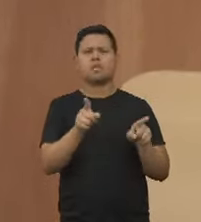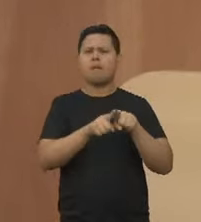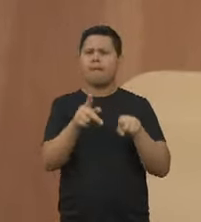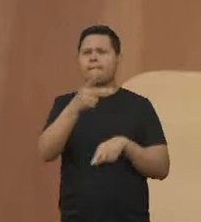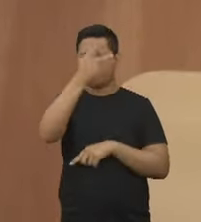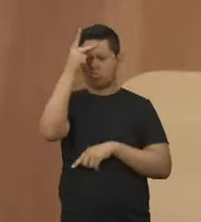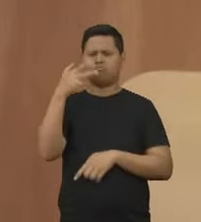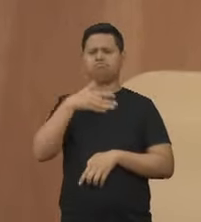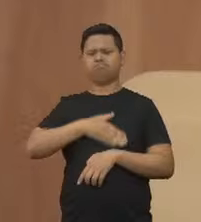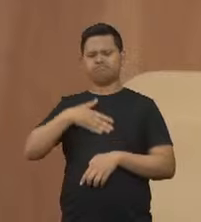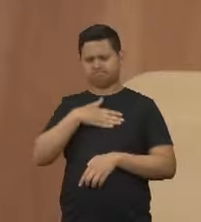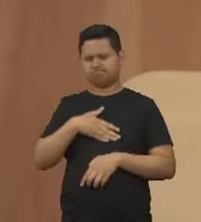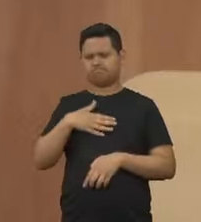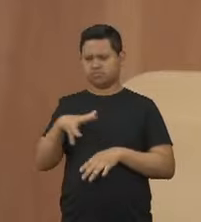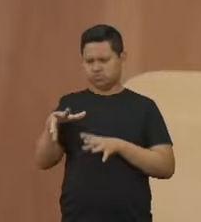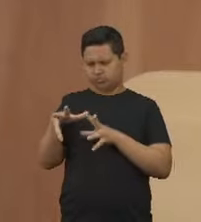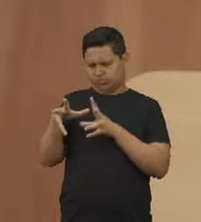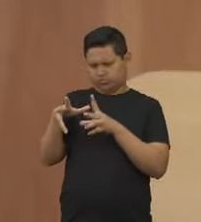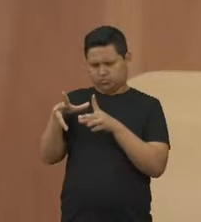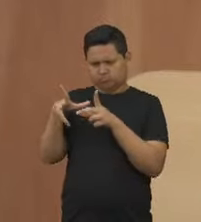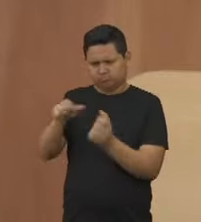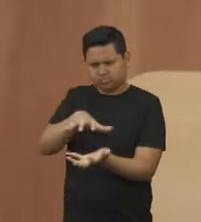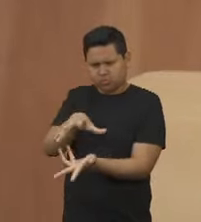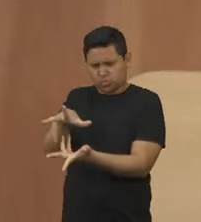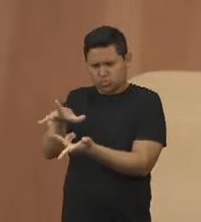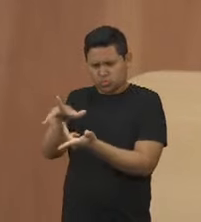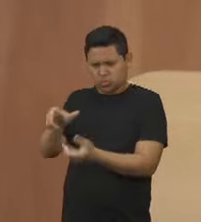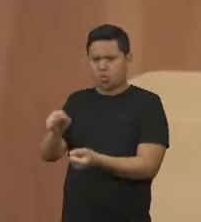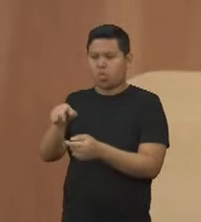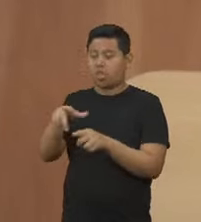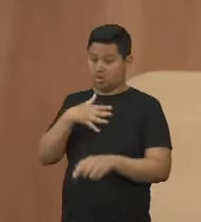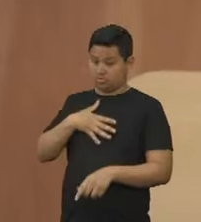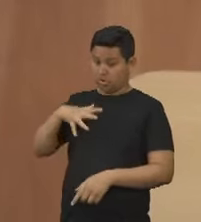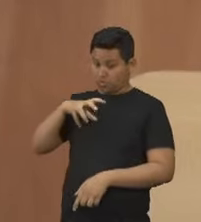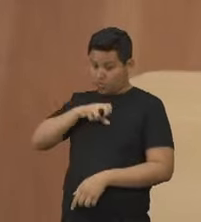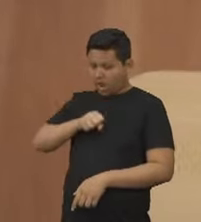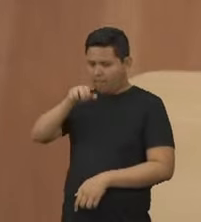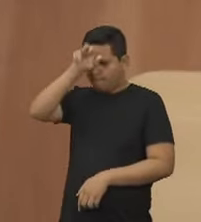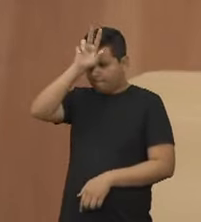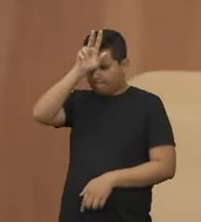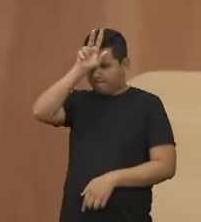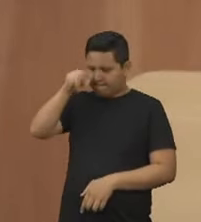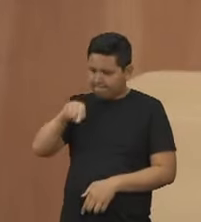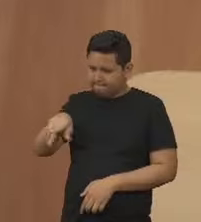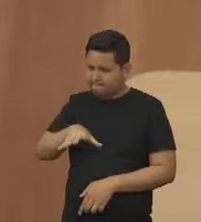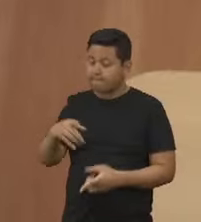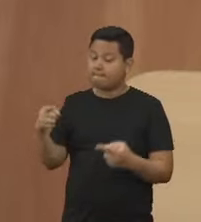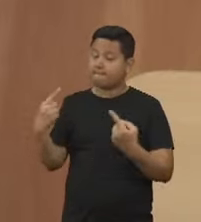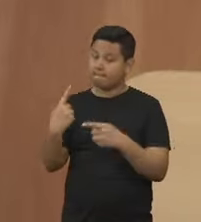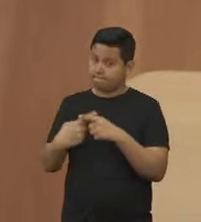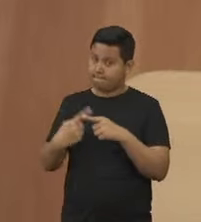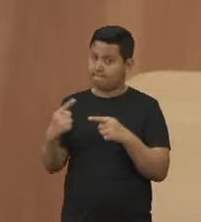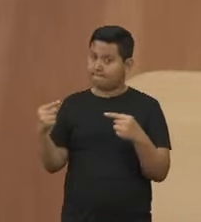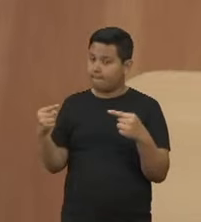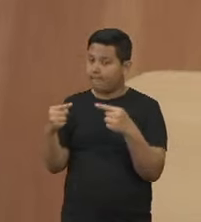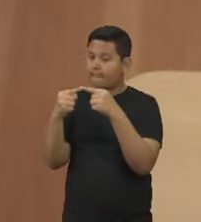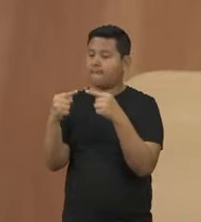que gostam do mundo animal e que gostam dos cavalos, também concordam com